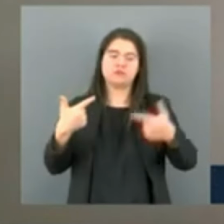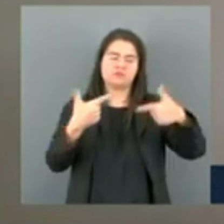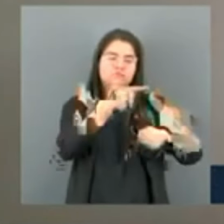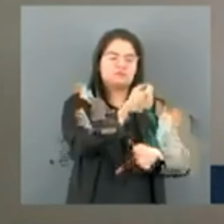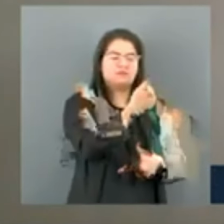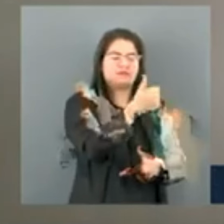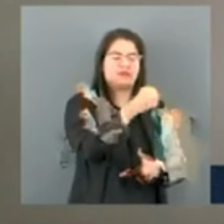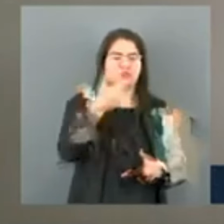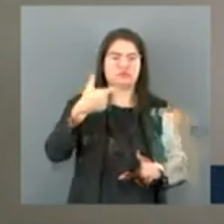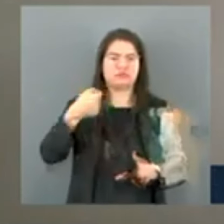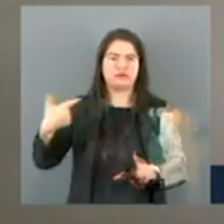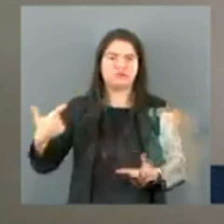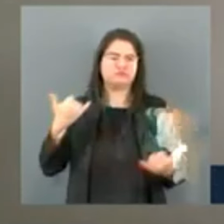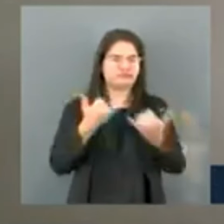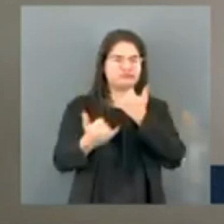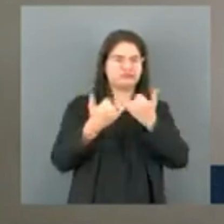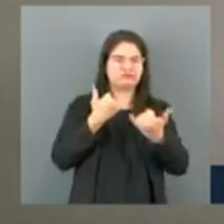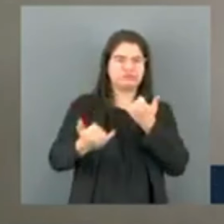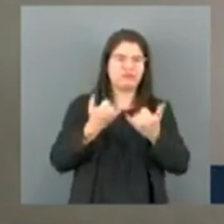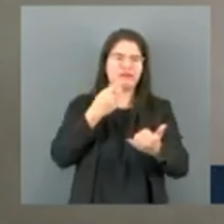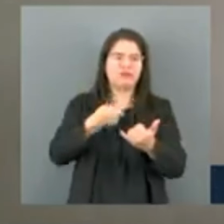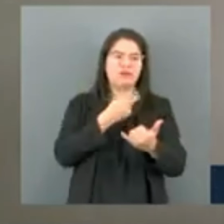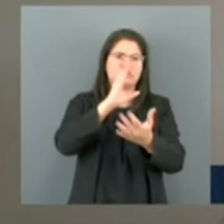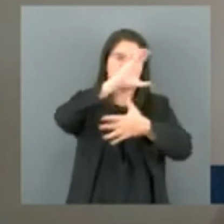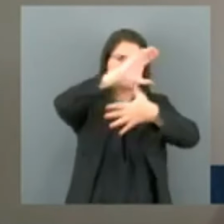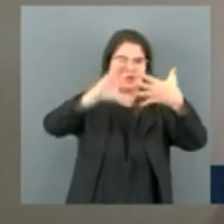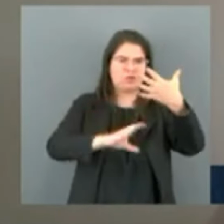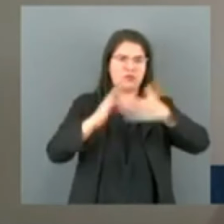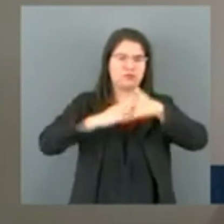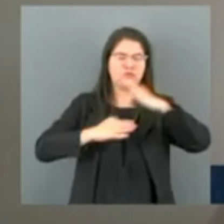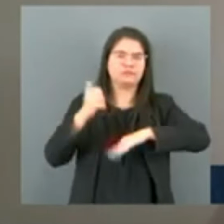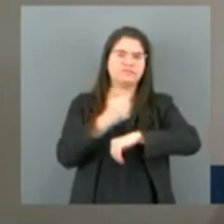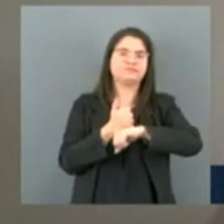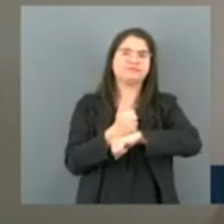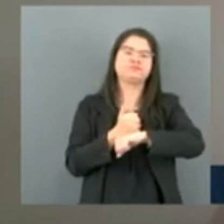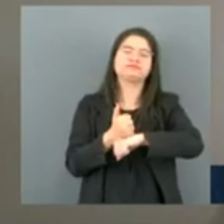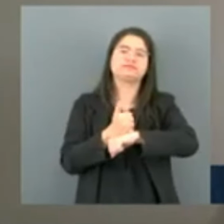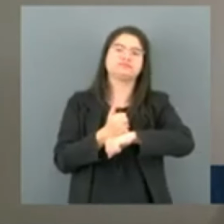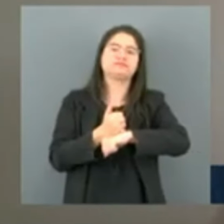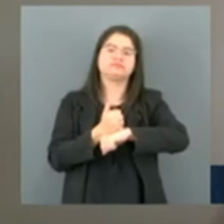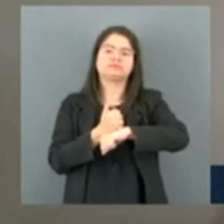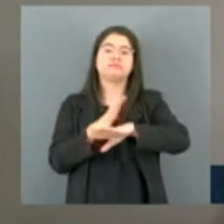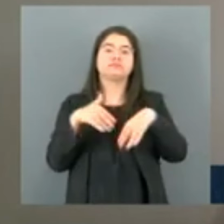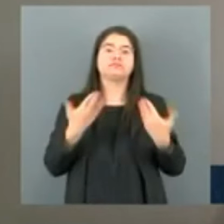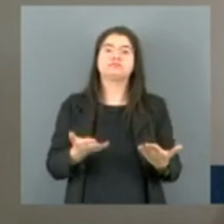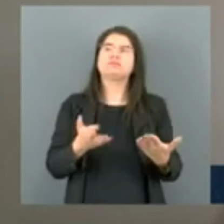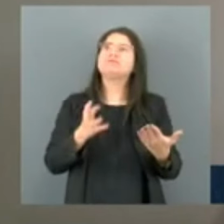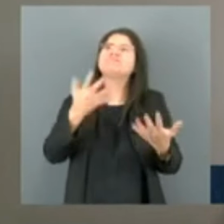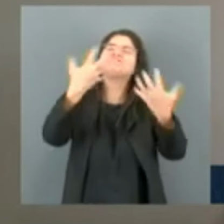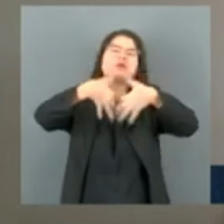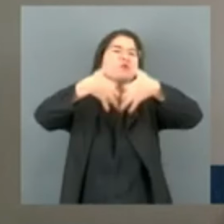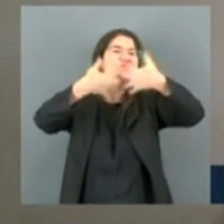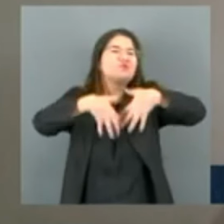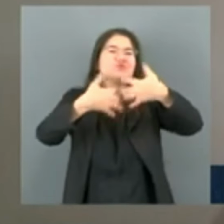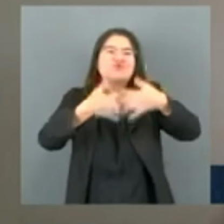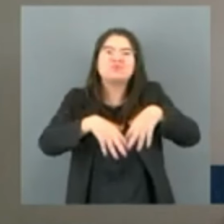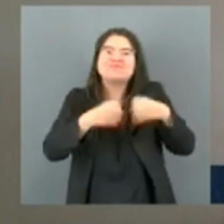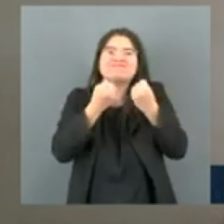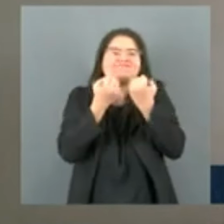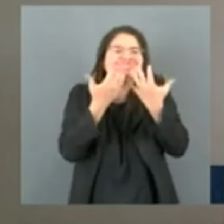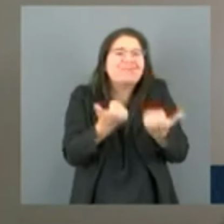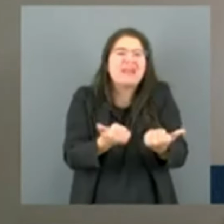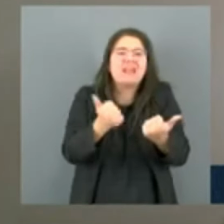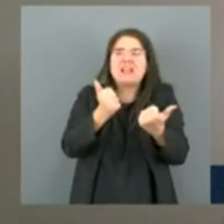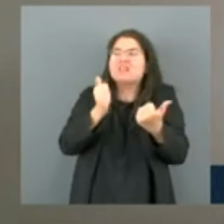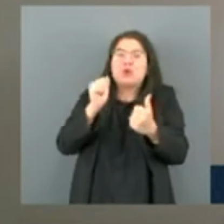nesse aspecto, se refere à divisão de classes profissionais. Isso não funciona muito bem na maior parte do mundo, né?